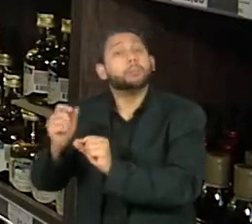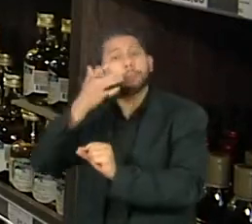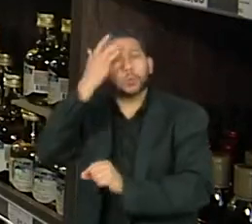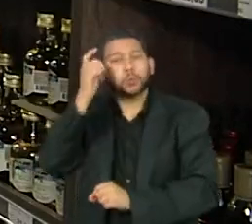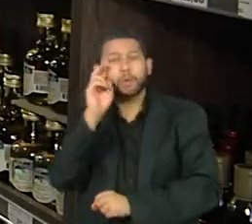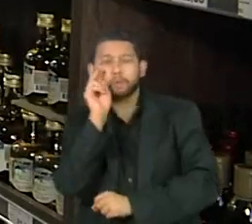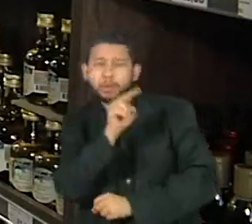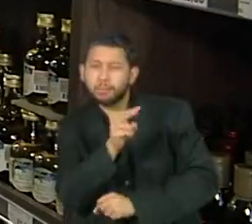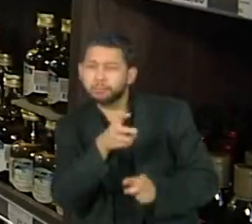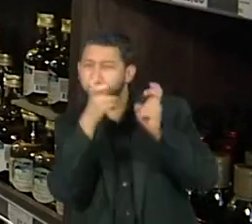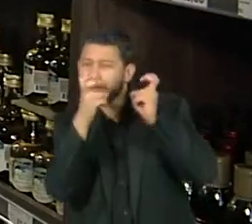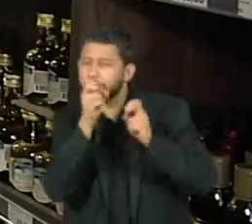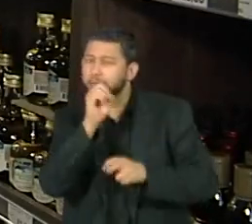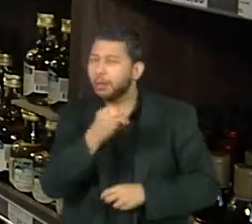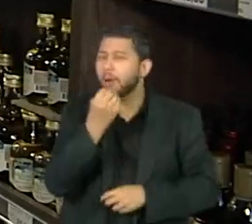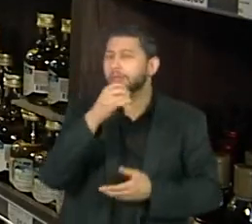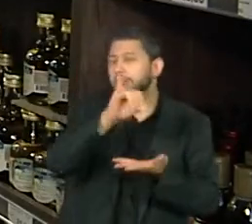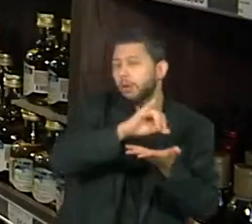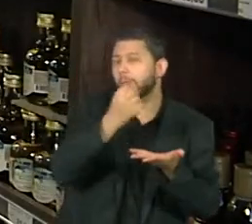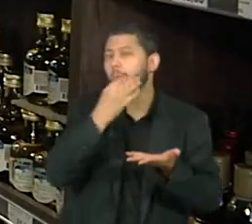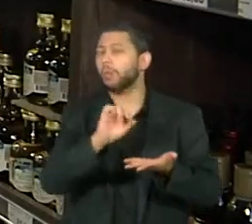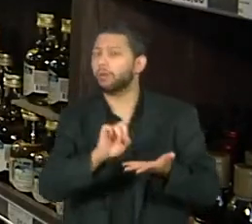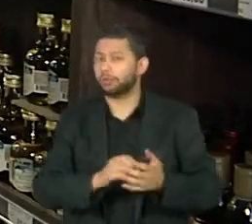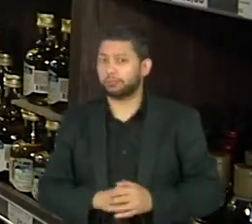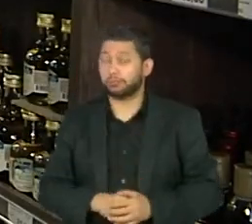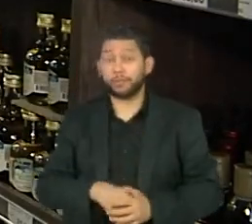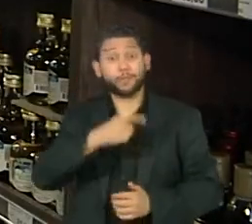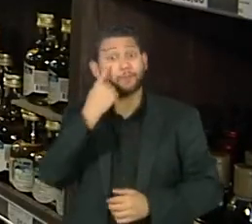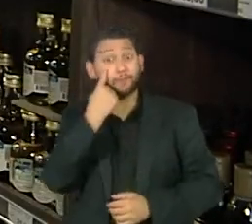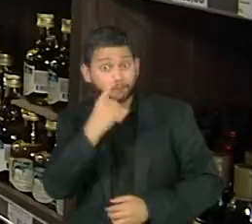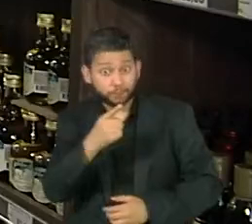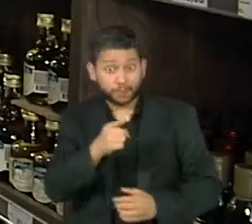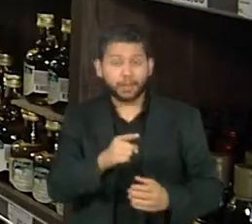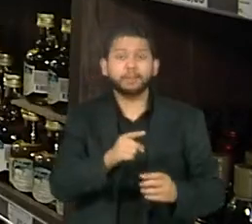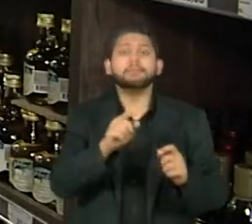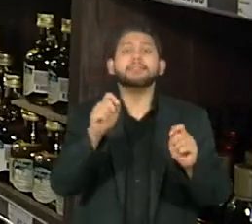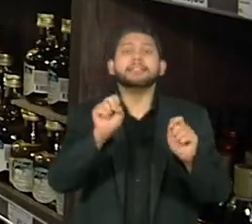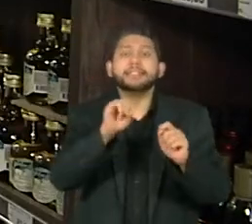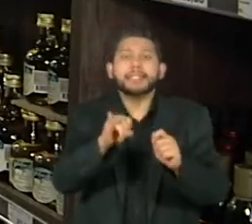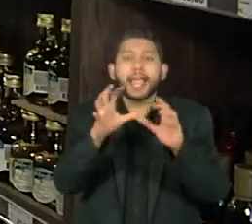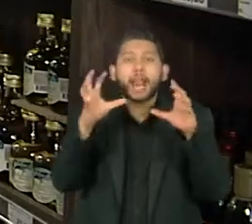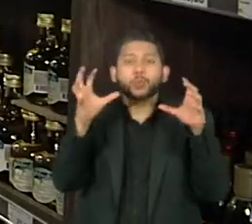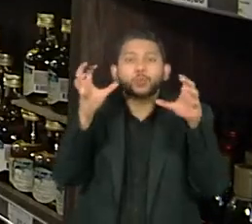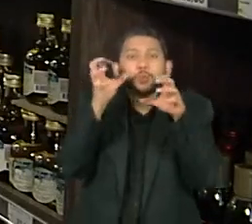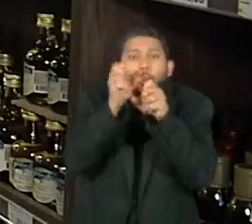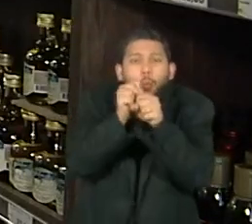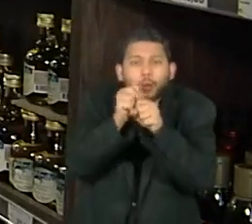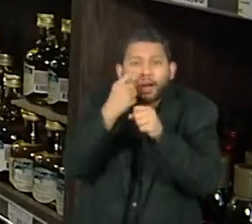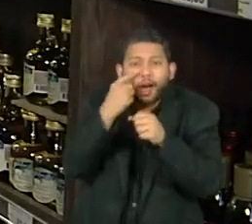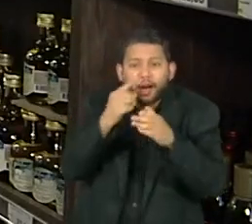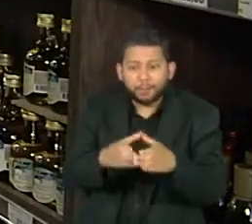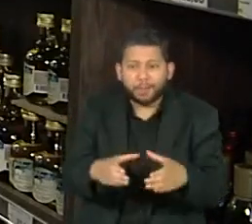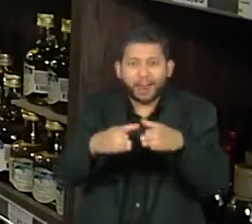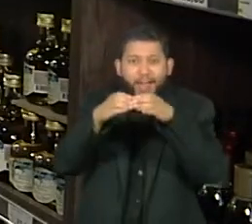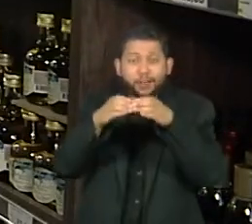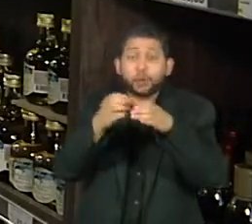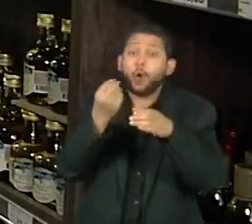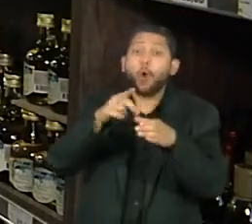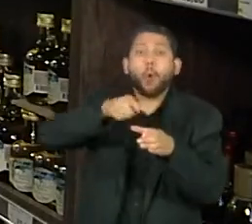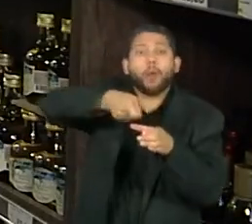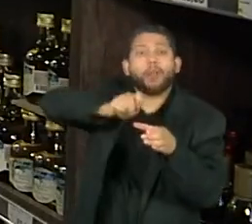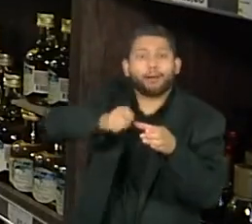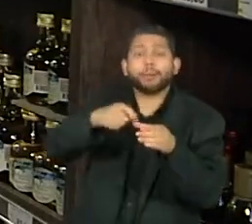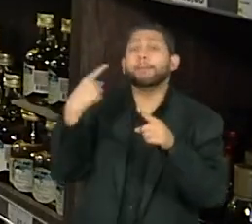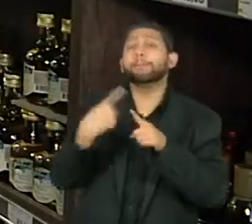reconhecer um bom azeite no mercado. Busque sempre comprar azeites de embalagens escuras, como essa aqui, ou em lata, pois a